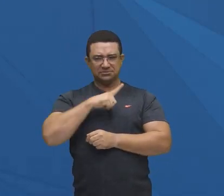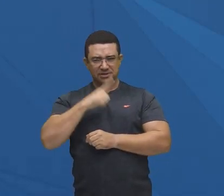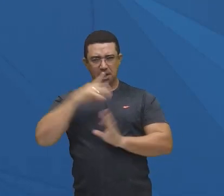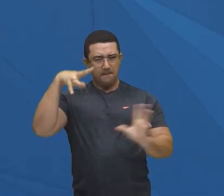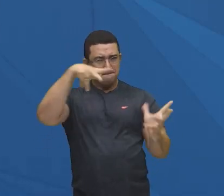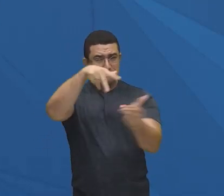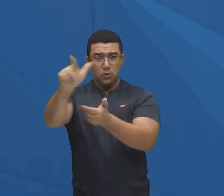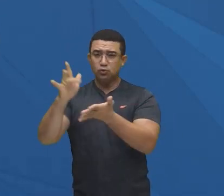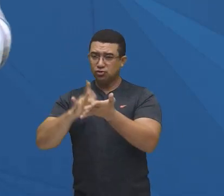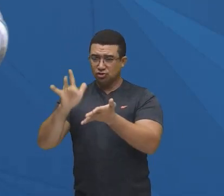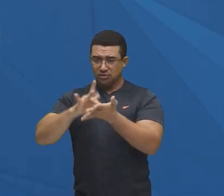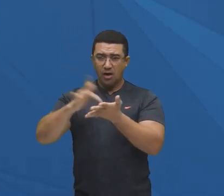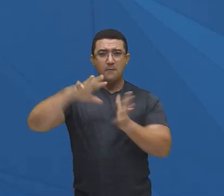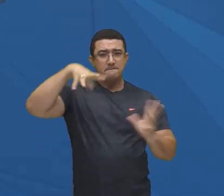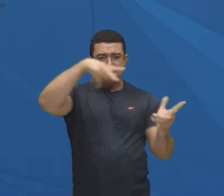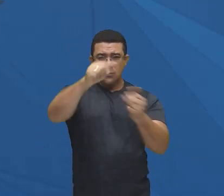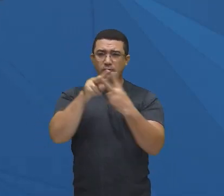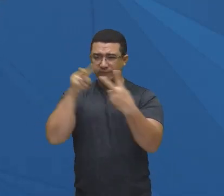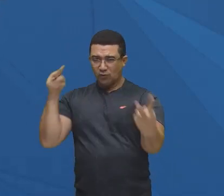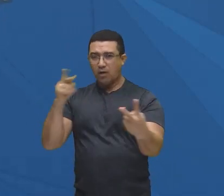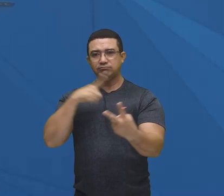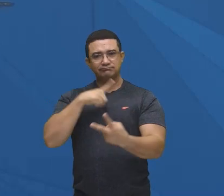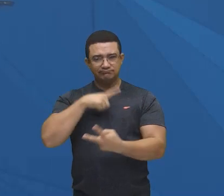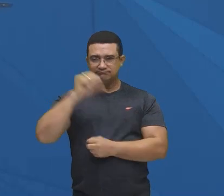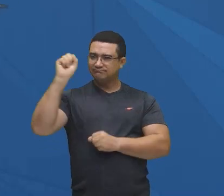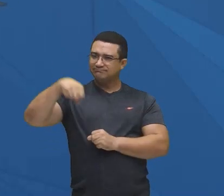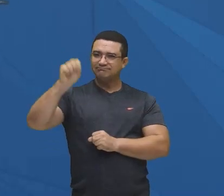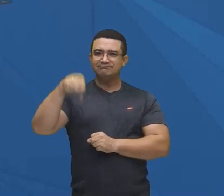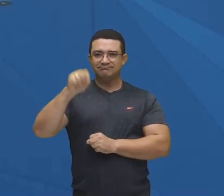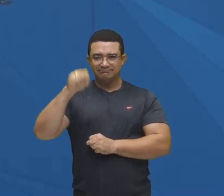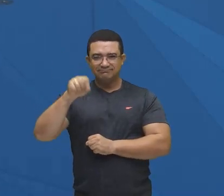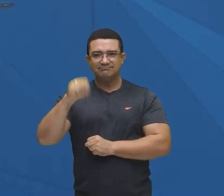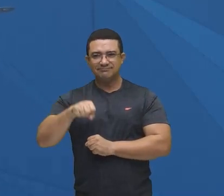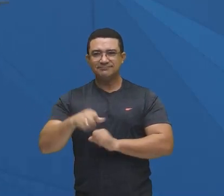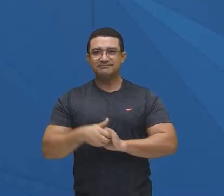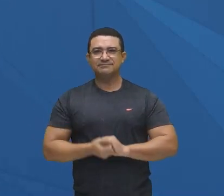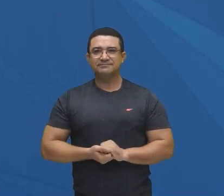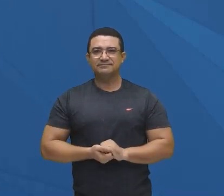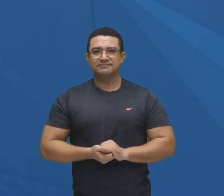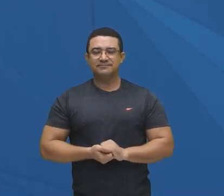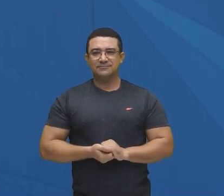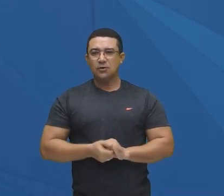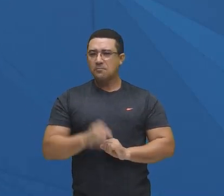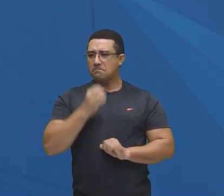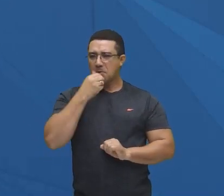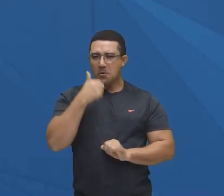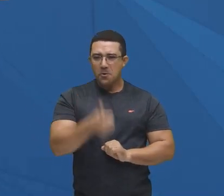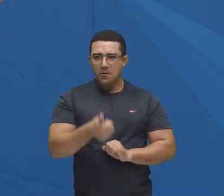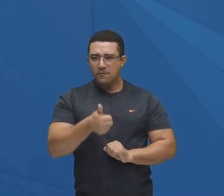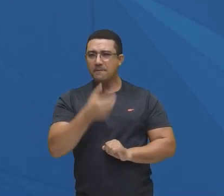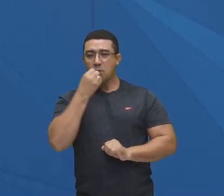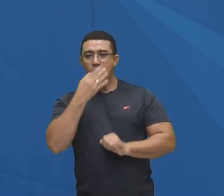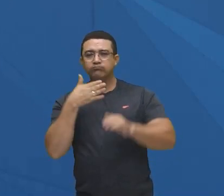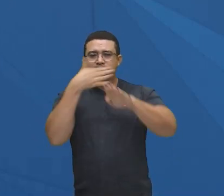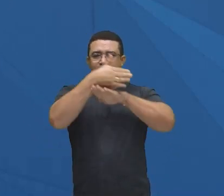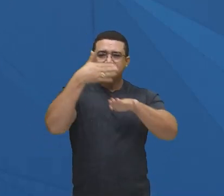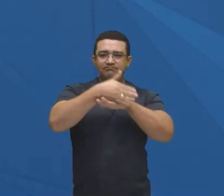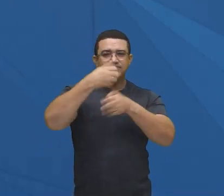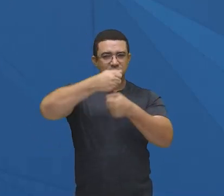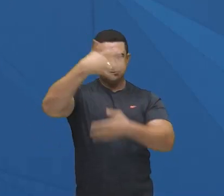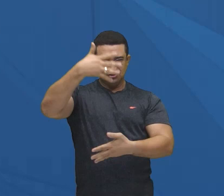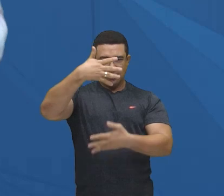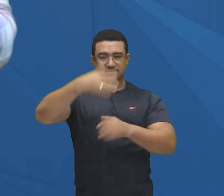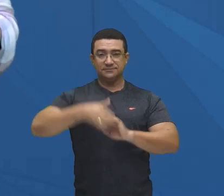digital e o mundo virtual, né, ali, eles existem. Muito bem, tô gostando de ver aí a participação. E se